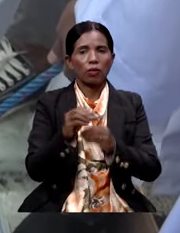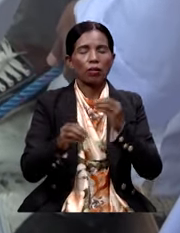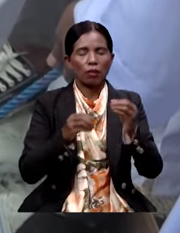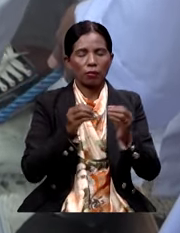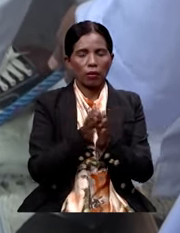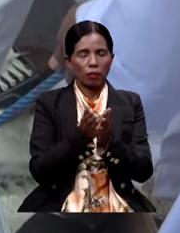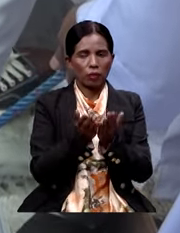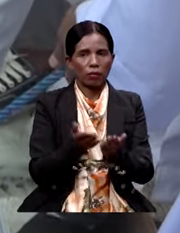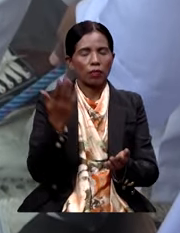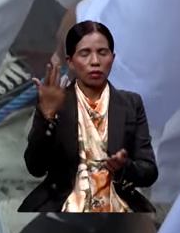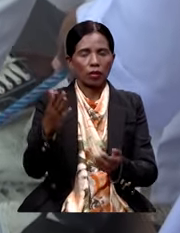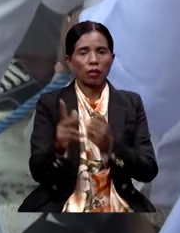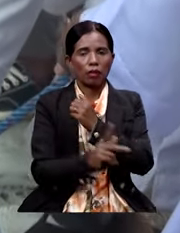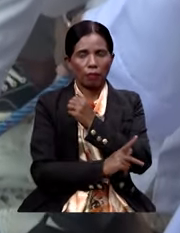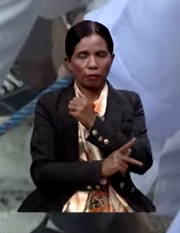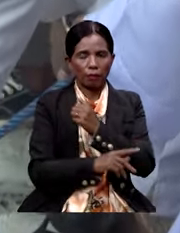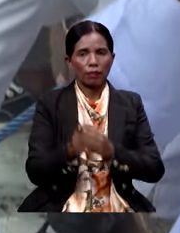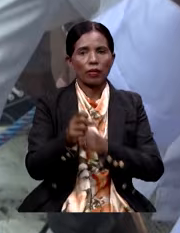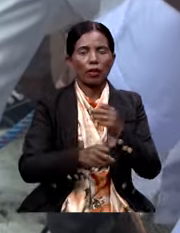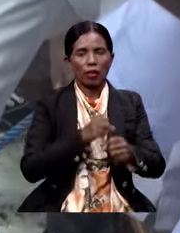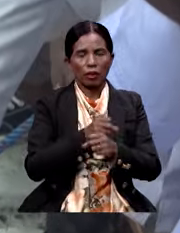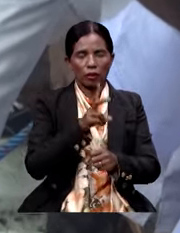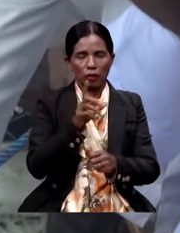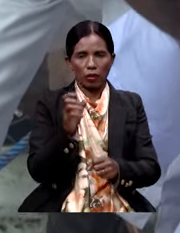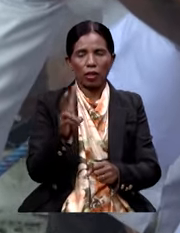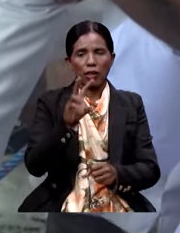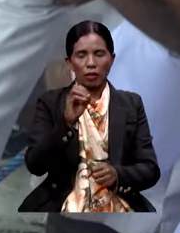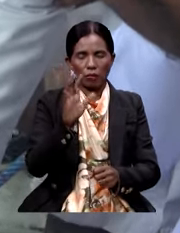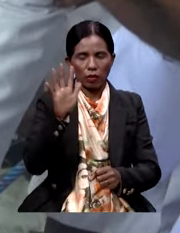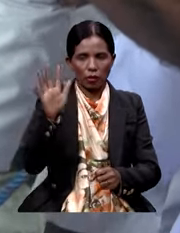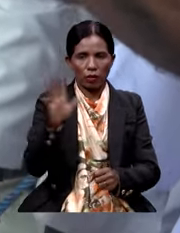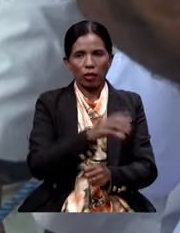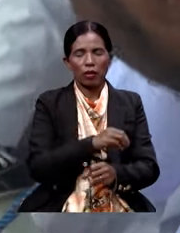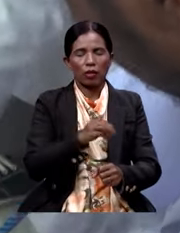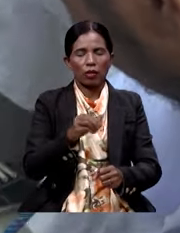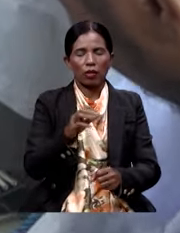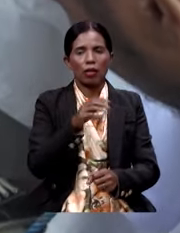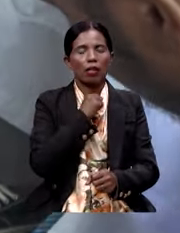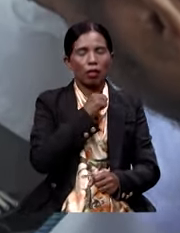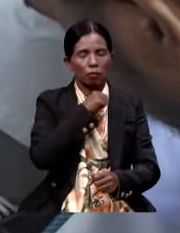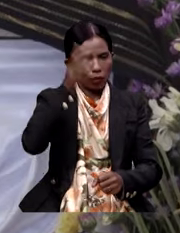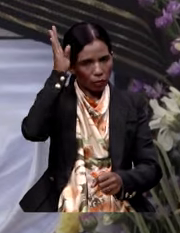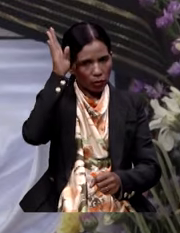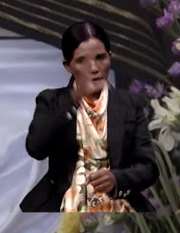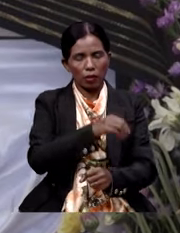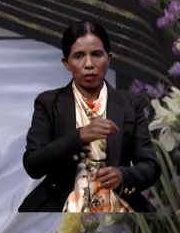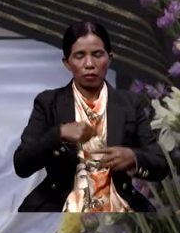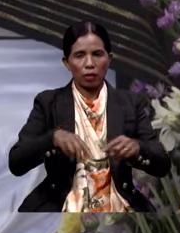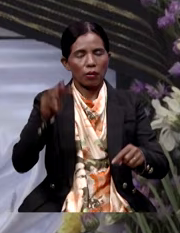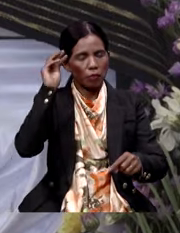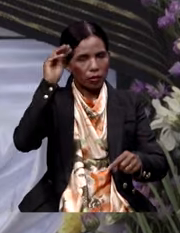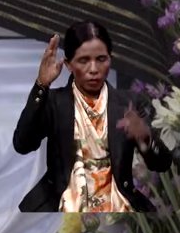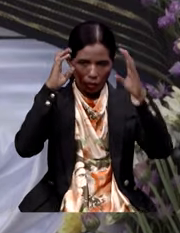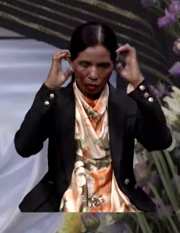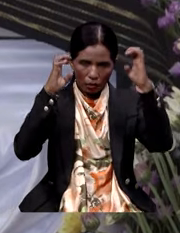a Fátima. E a tina rihun rua Lima retam pedido husiamu bispo Mactoban Dom Basílio do Nascimento ba Ministério da